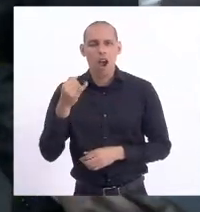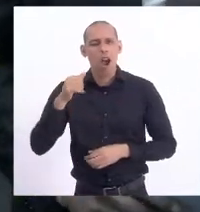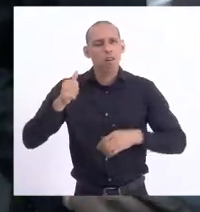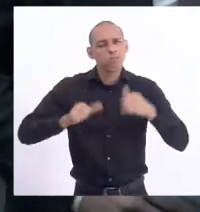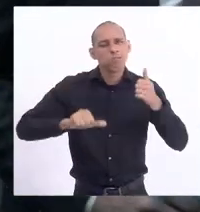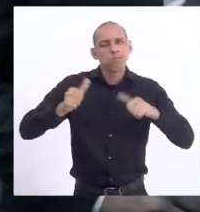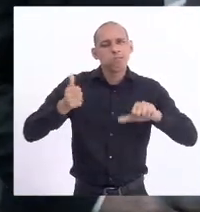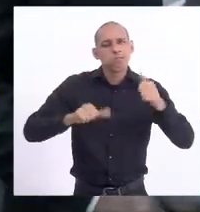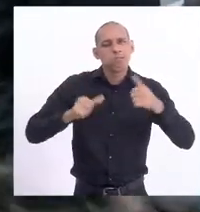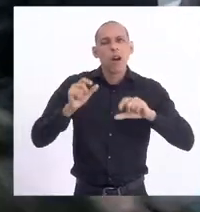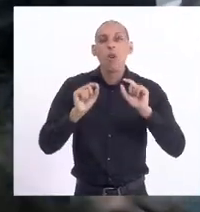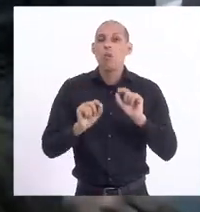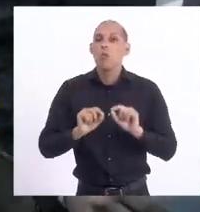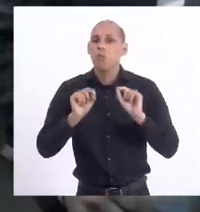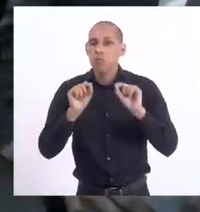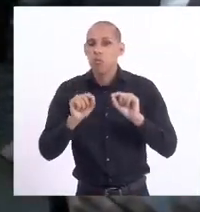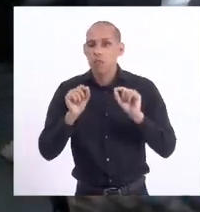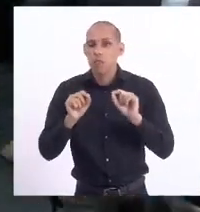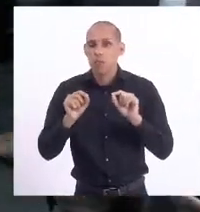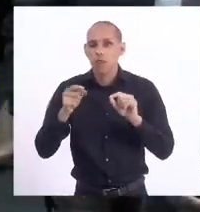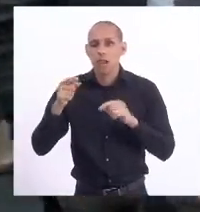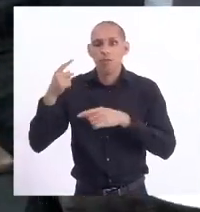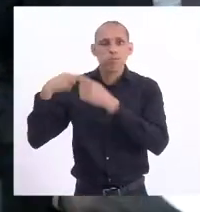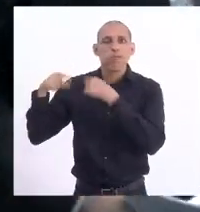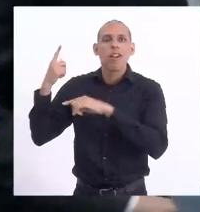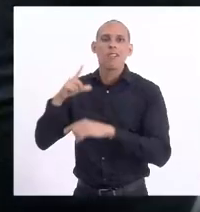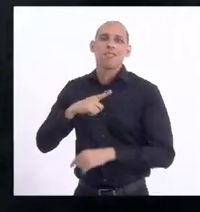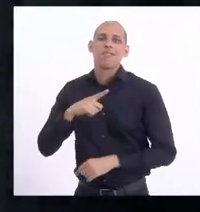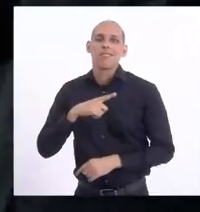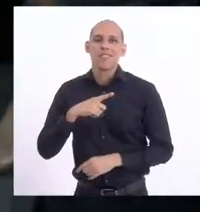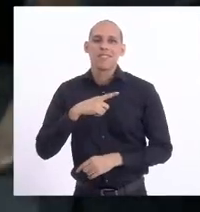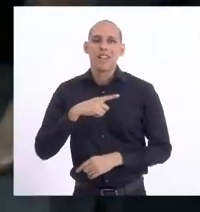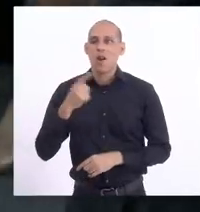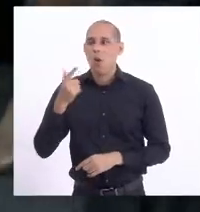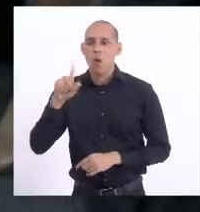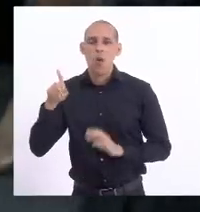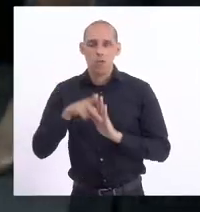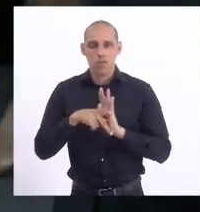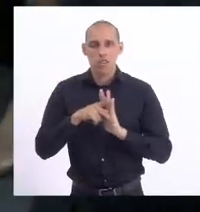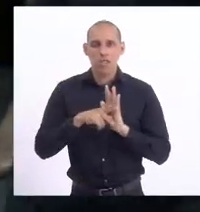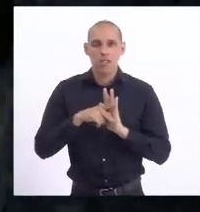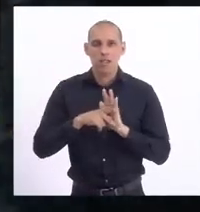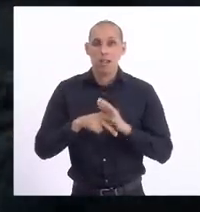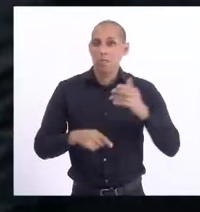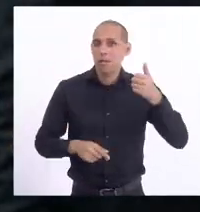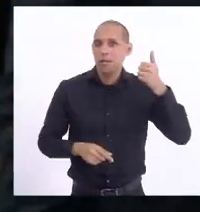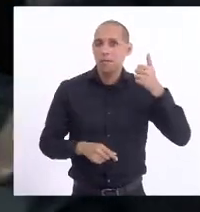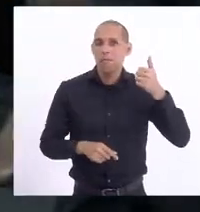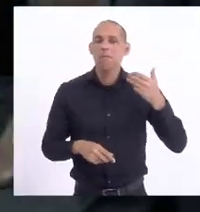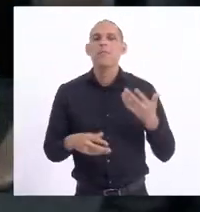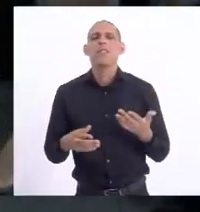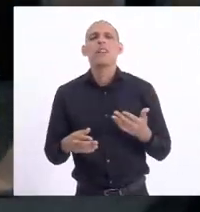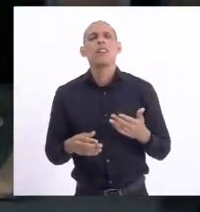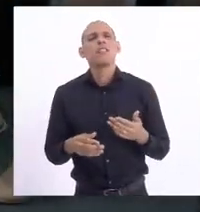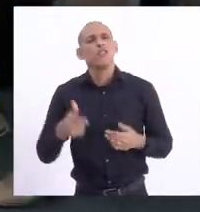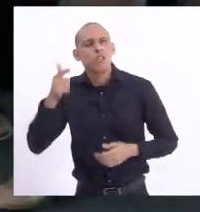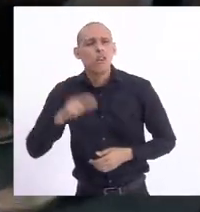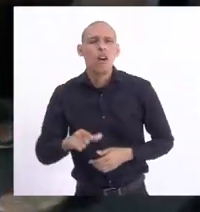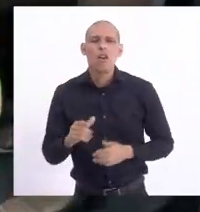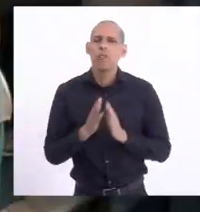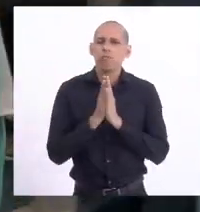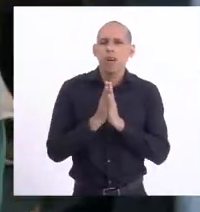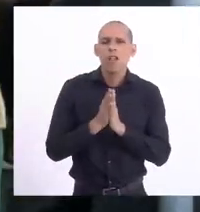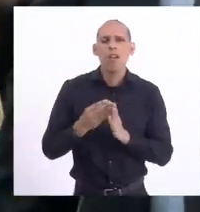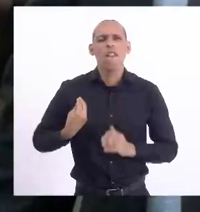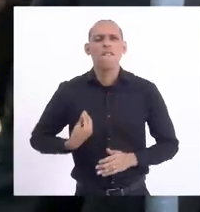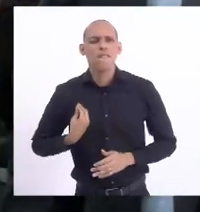avaliada essa questão da anterioridade com relação aos demais projetos. E reafirmo, vamos salvar as vidas das nossas